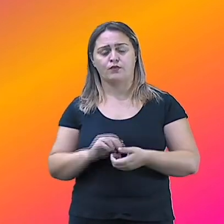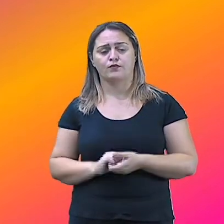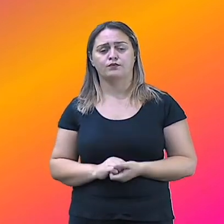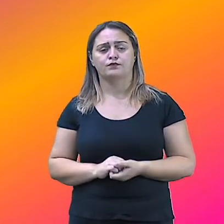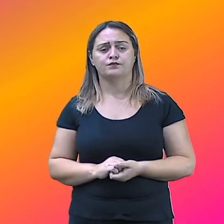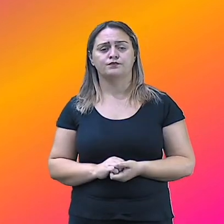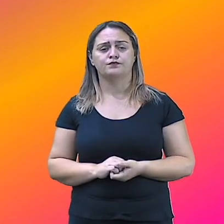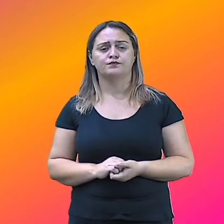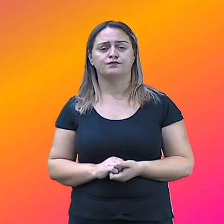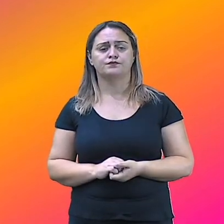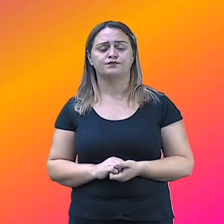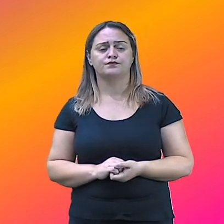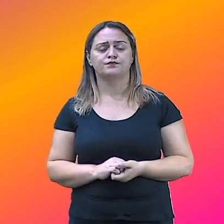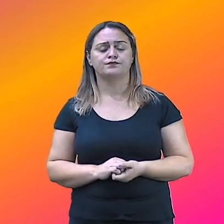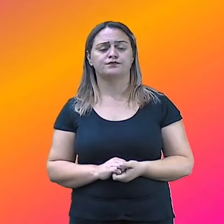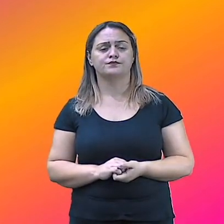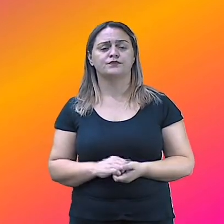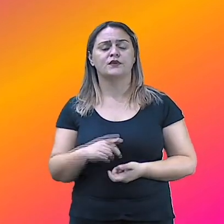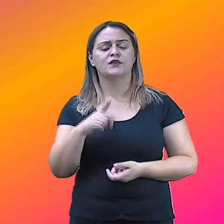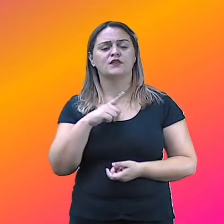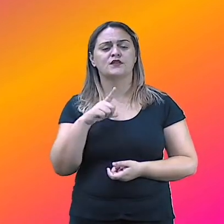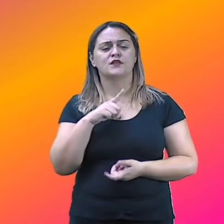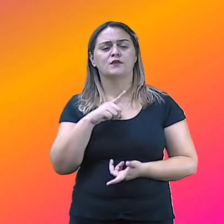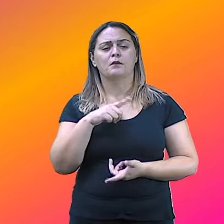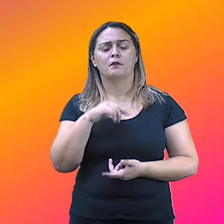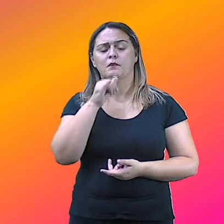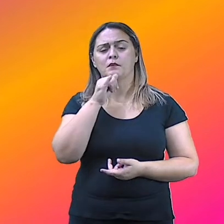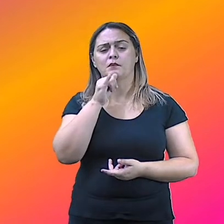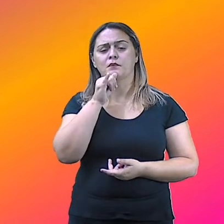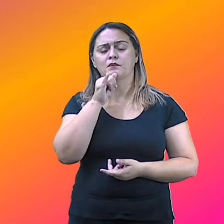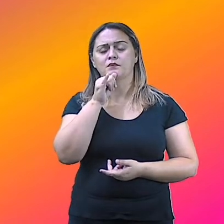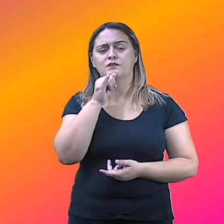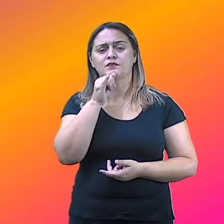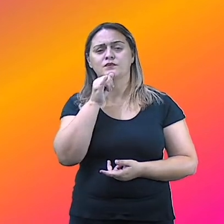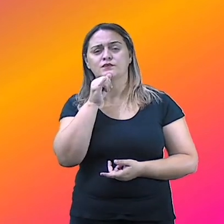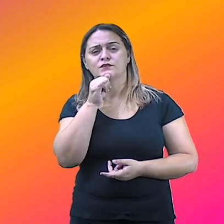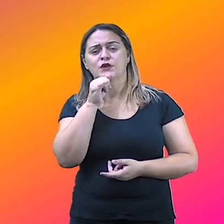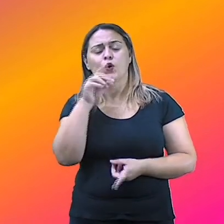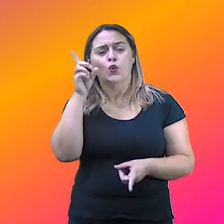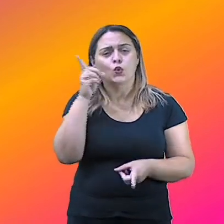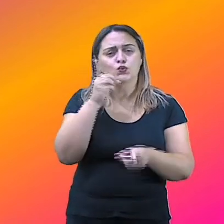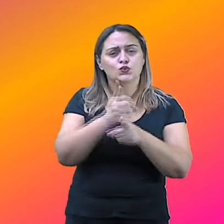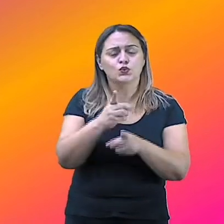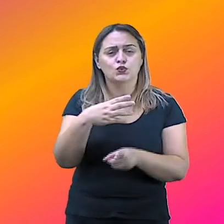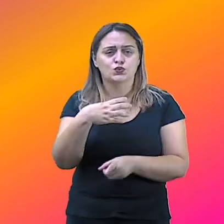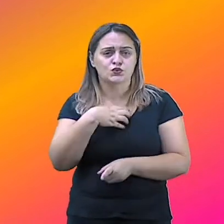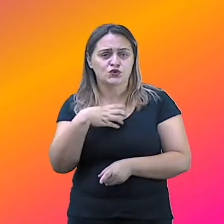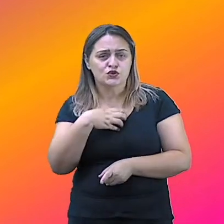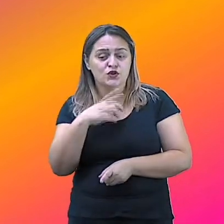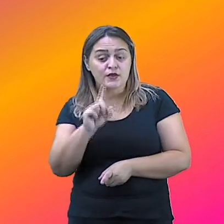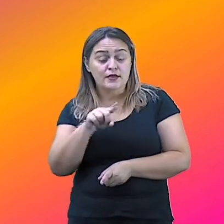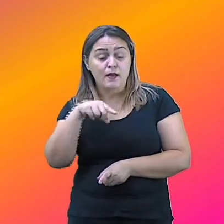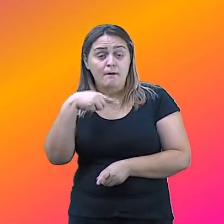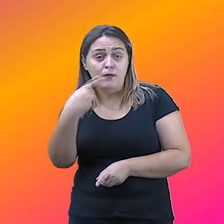ele alcançou o sentido, o complemento dele aí quando nós acrescentamos uma bicicleta.